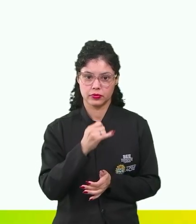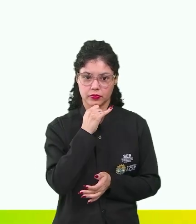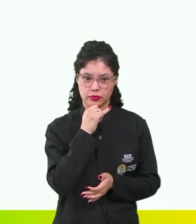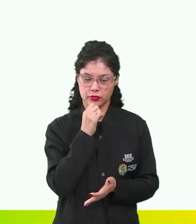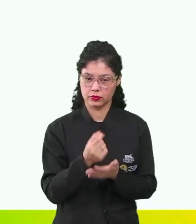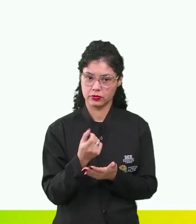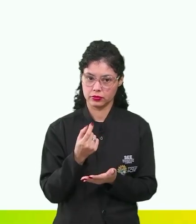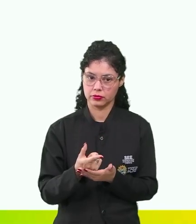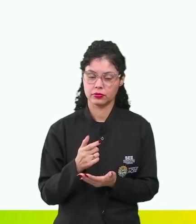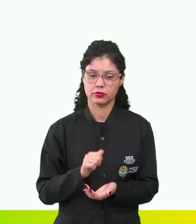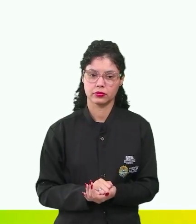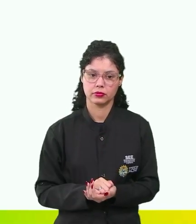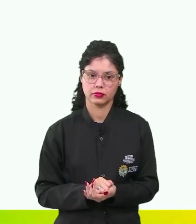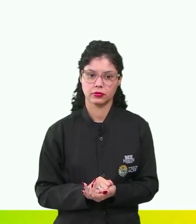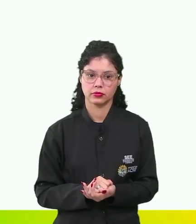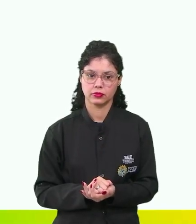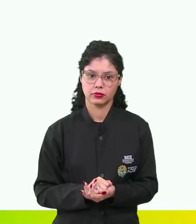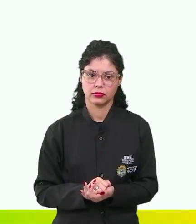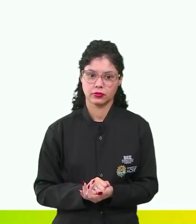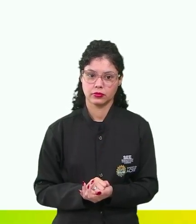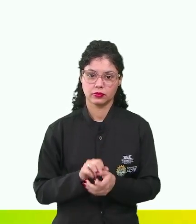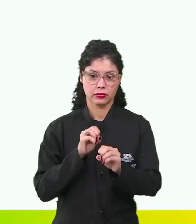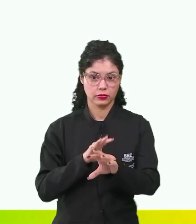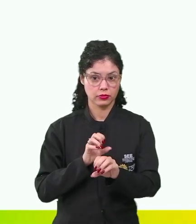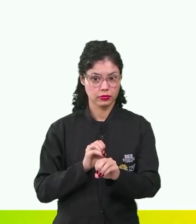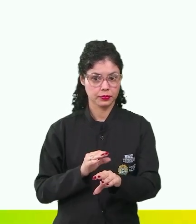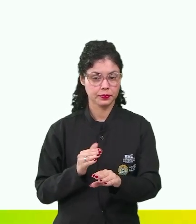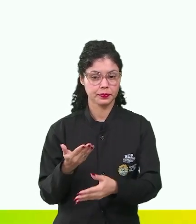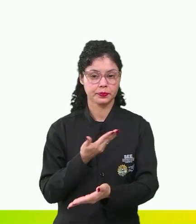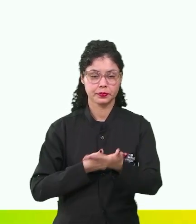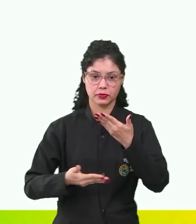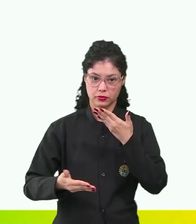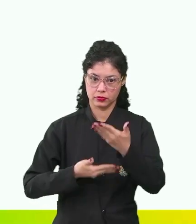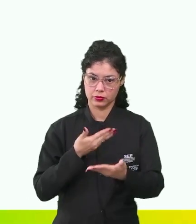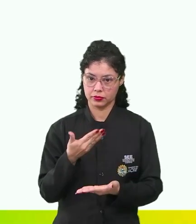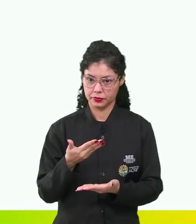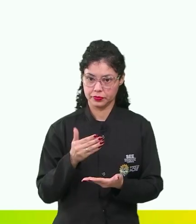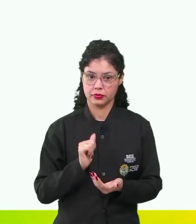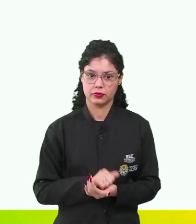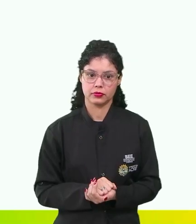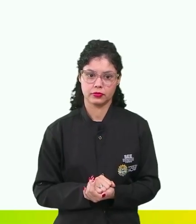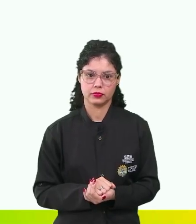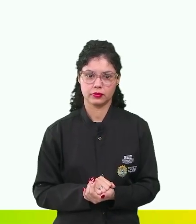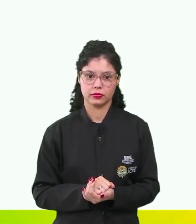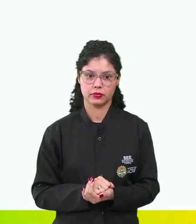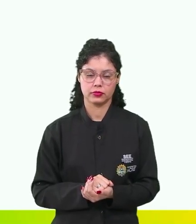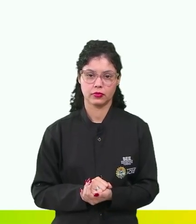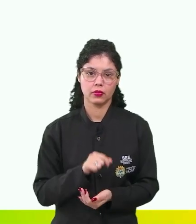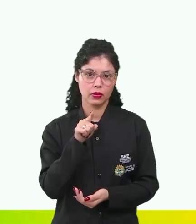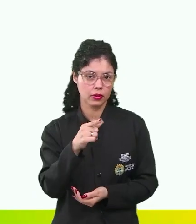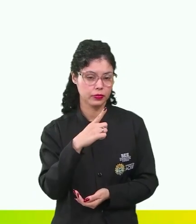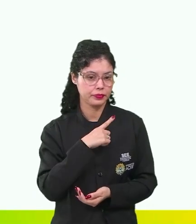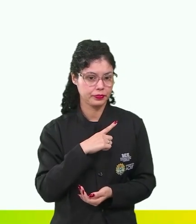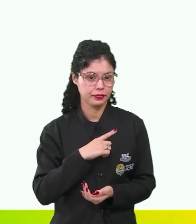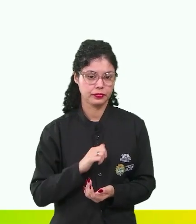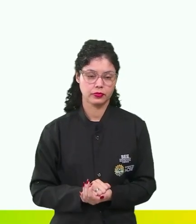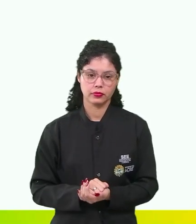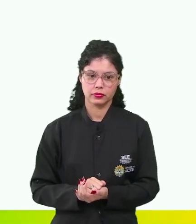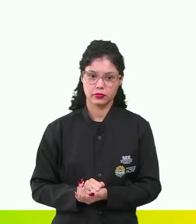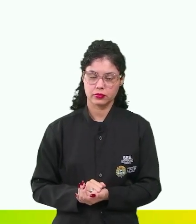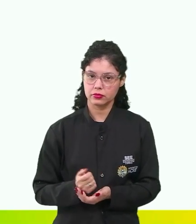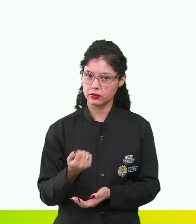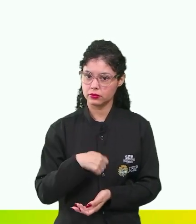consumidor, dê bom exemplo de consumo. Faça uma adequação e compartilhe aquilo que você tem, que você não